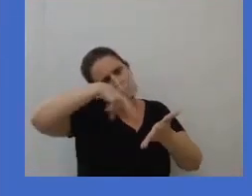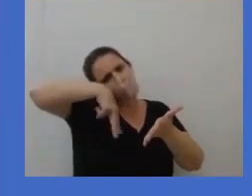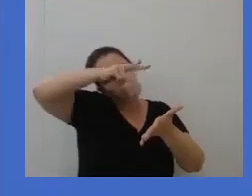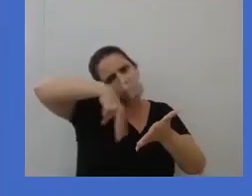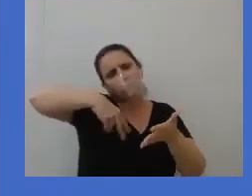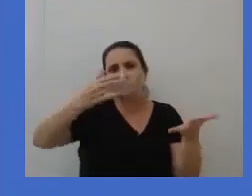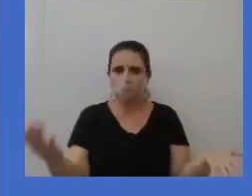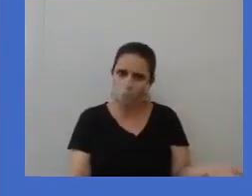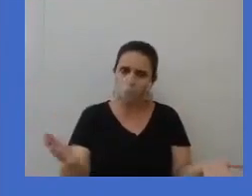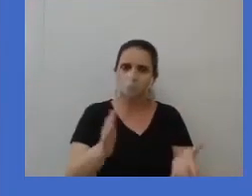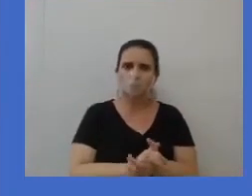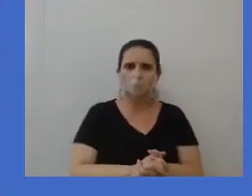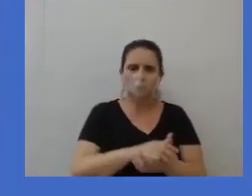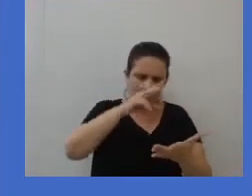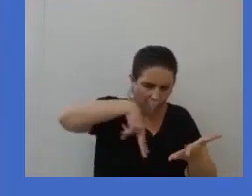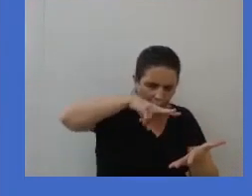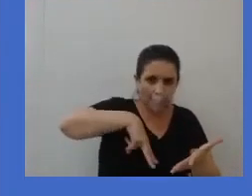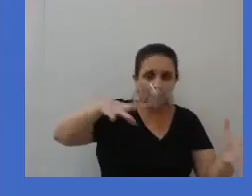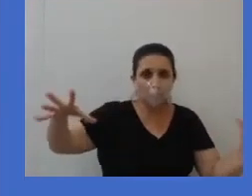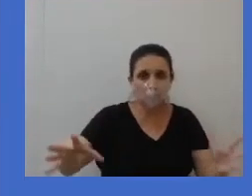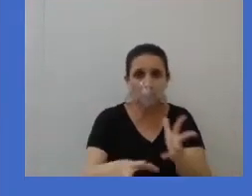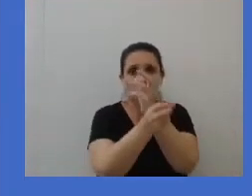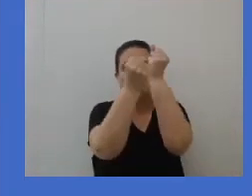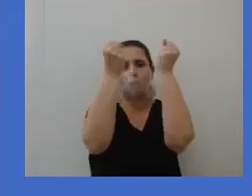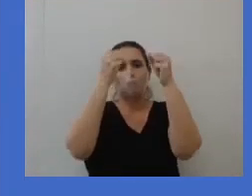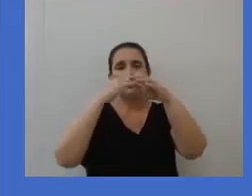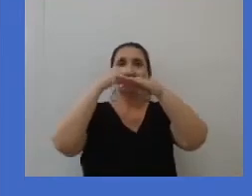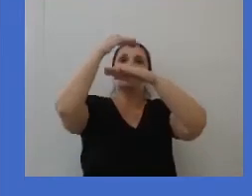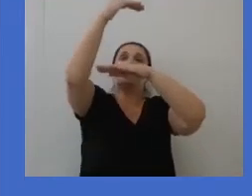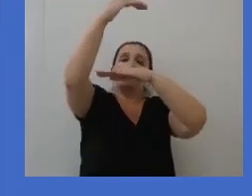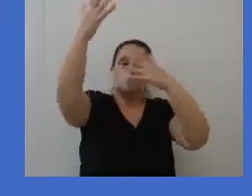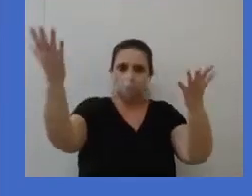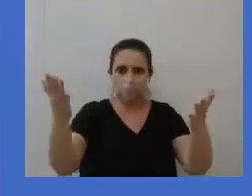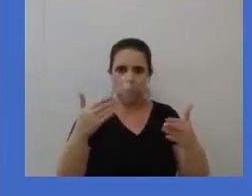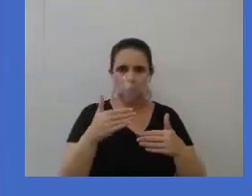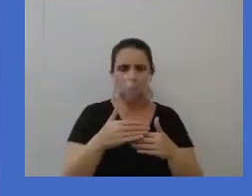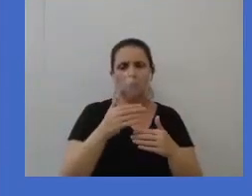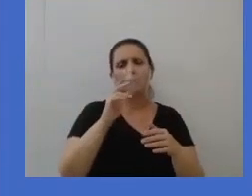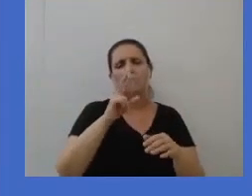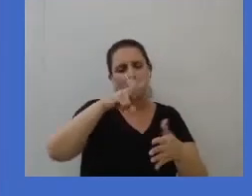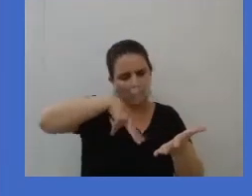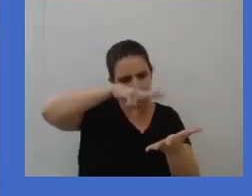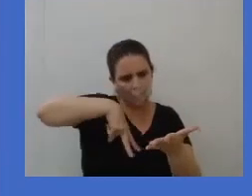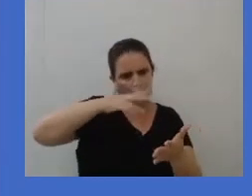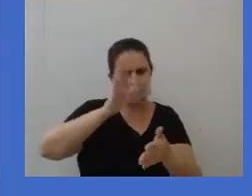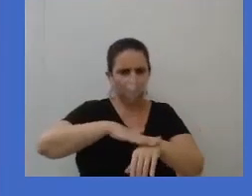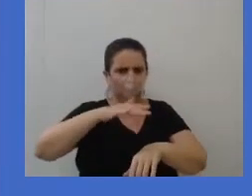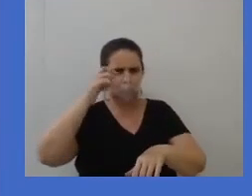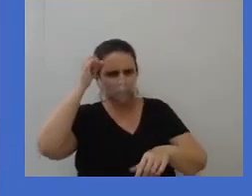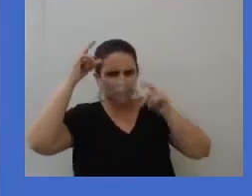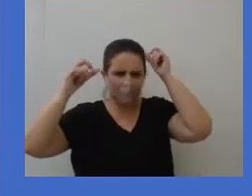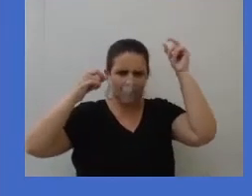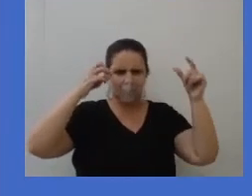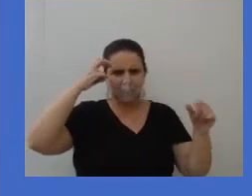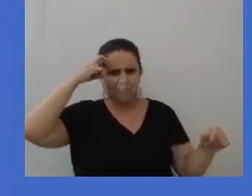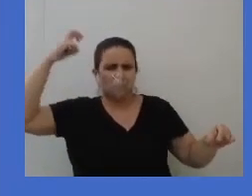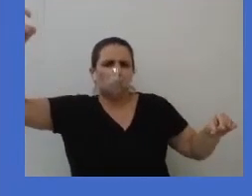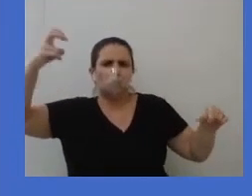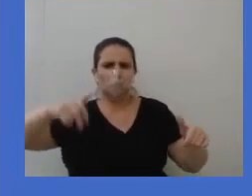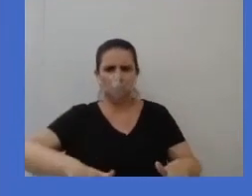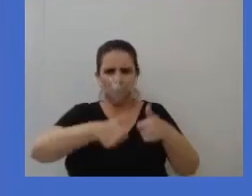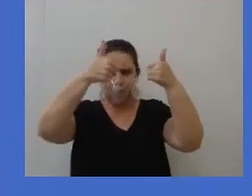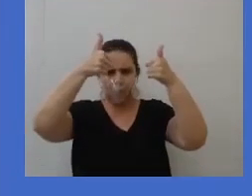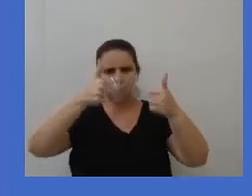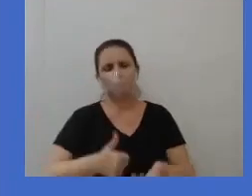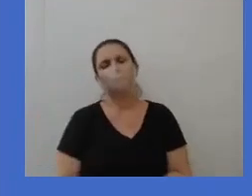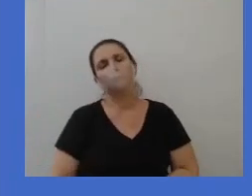da leitura. Quem lê está acima, quem lê está à frente com as suas ideias, com os seus posicionamentos e